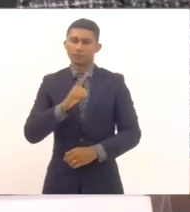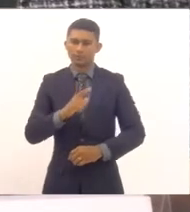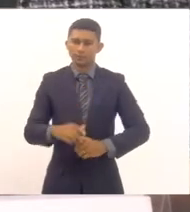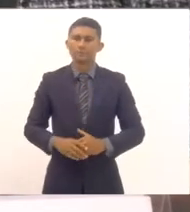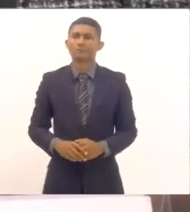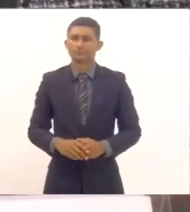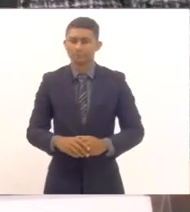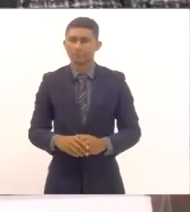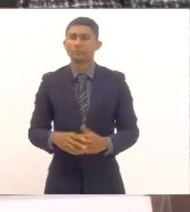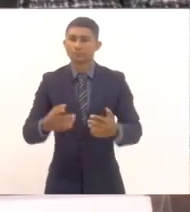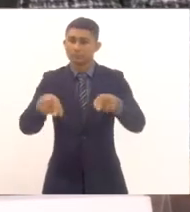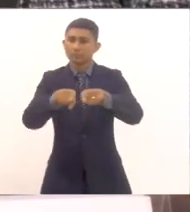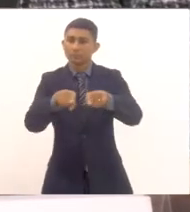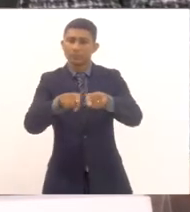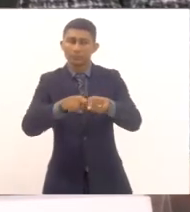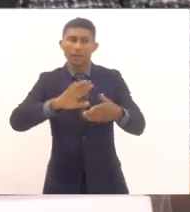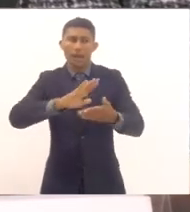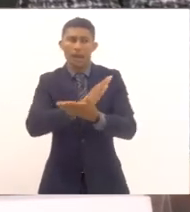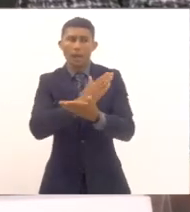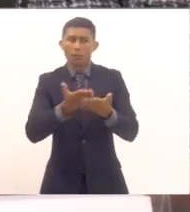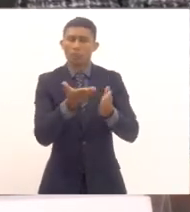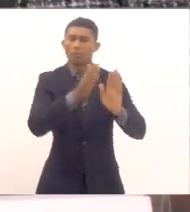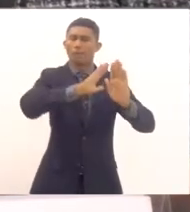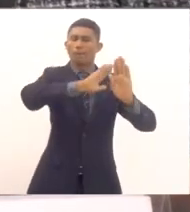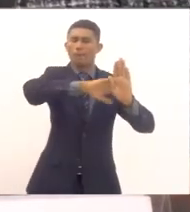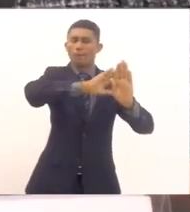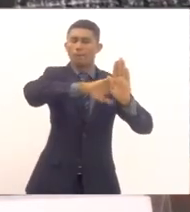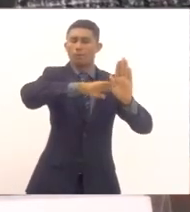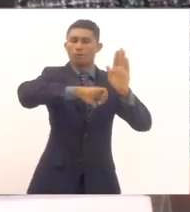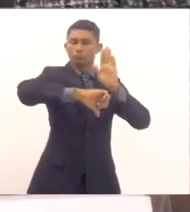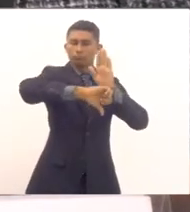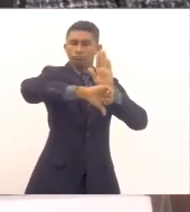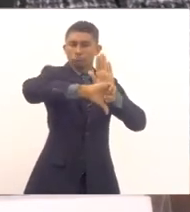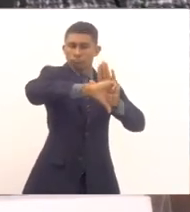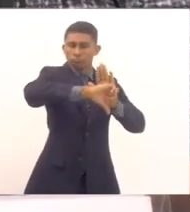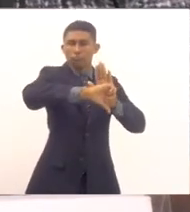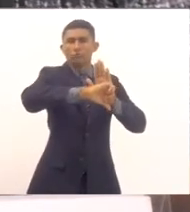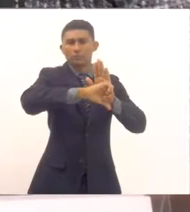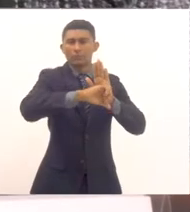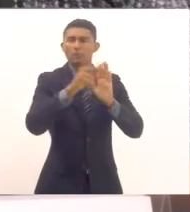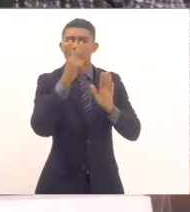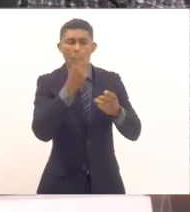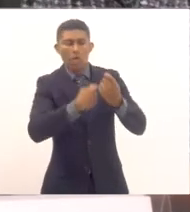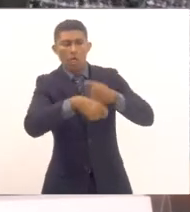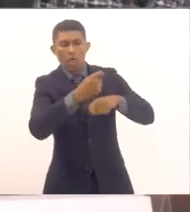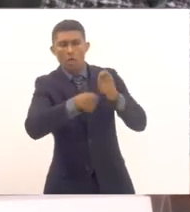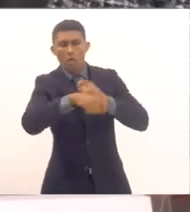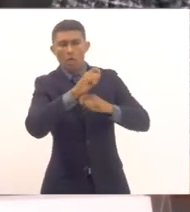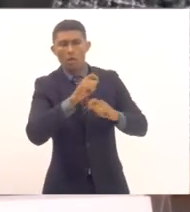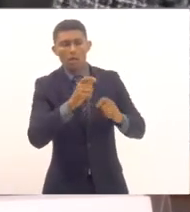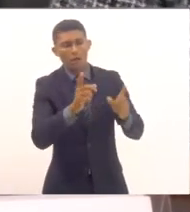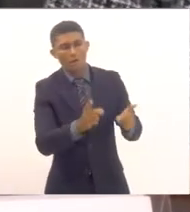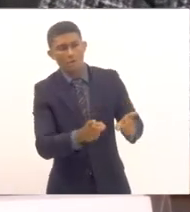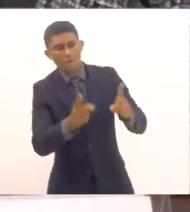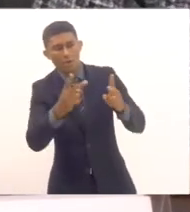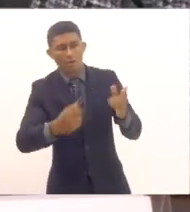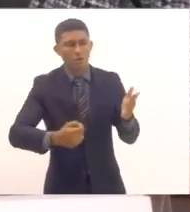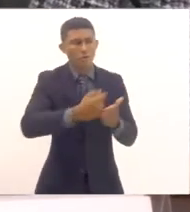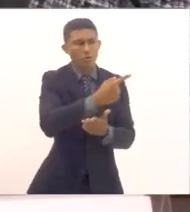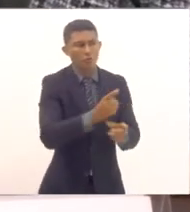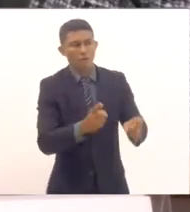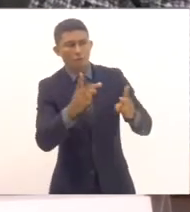mas criminosos no sentido de ter ali quase uma ligação de compra e venda desse desses produtos a